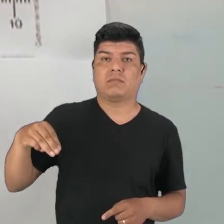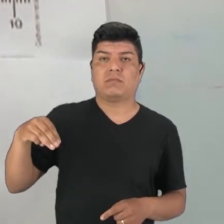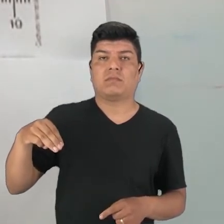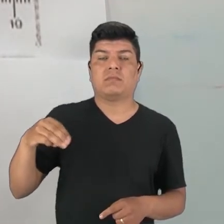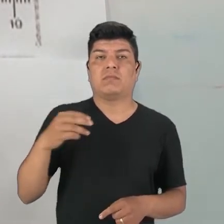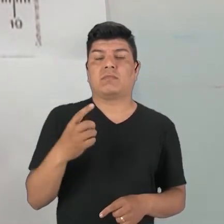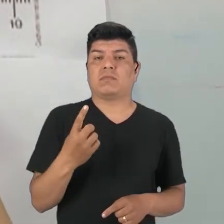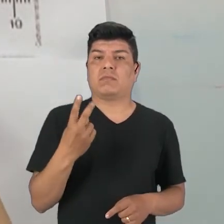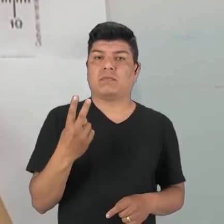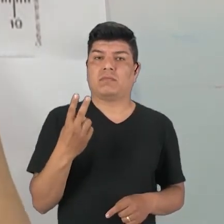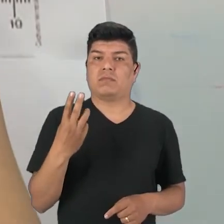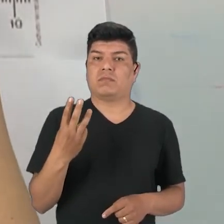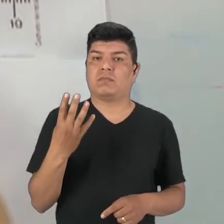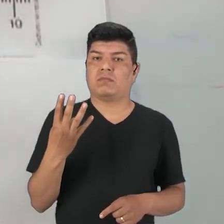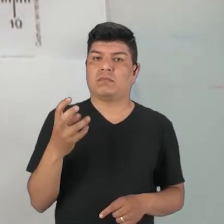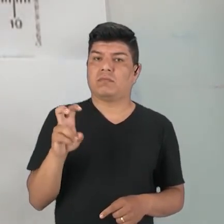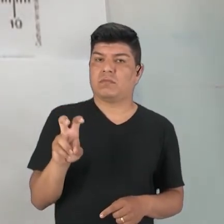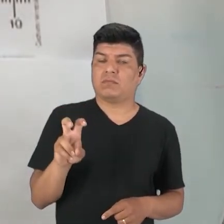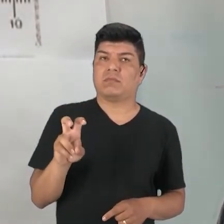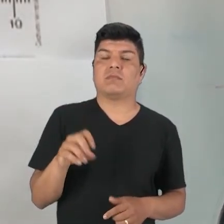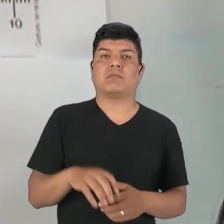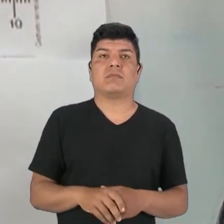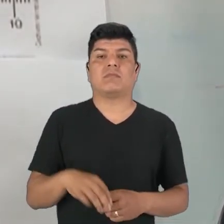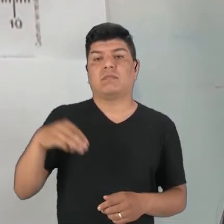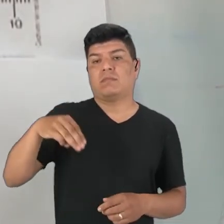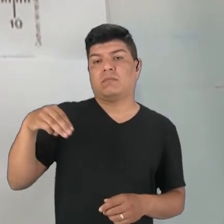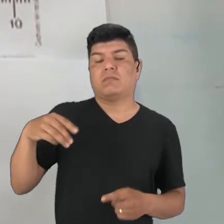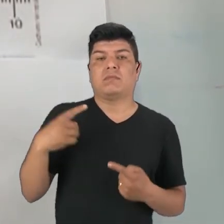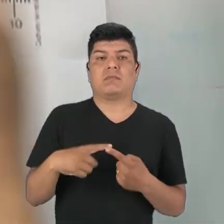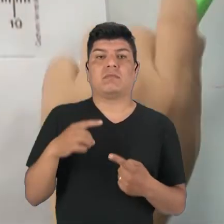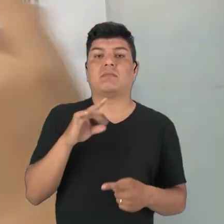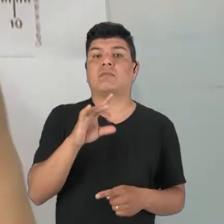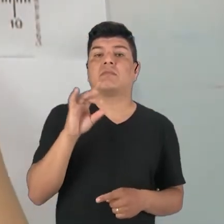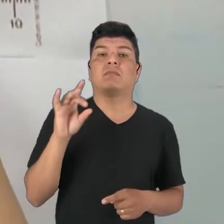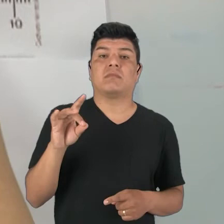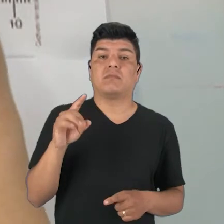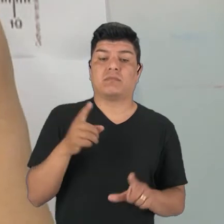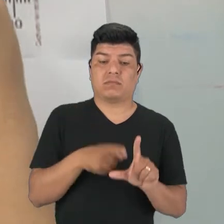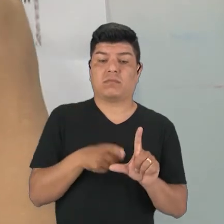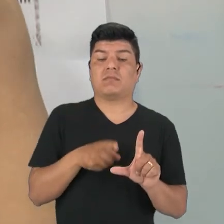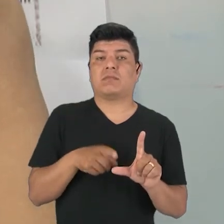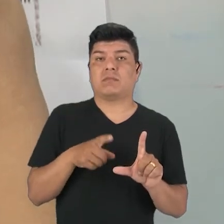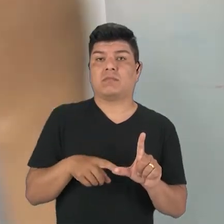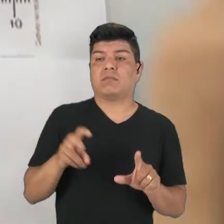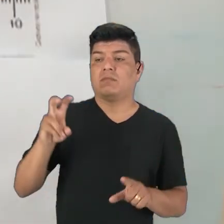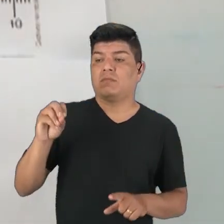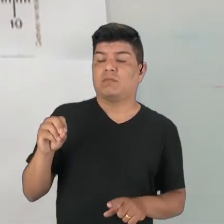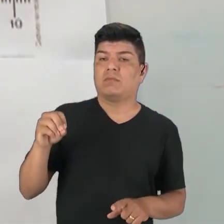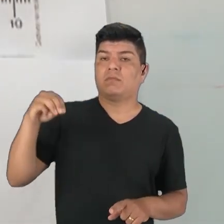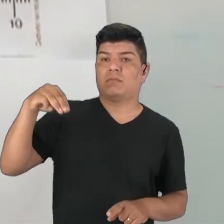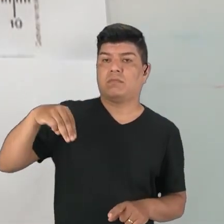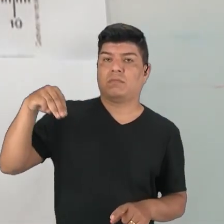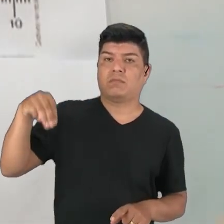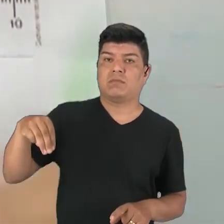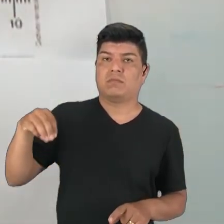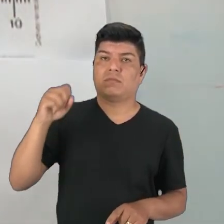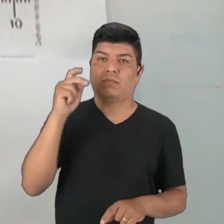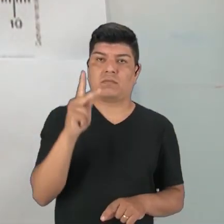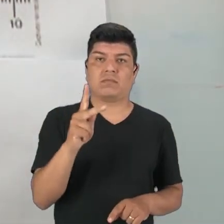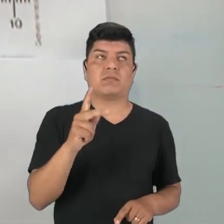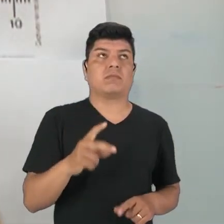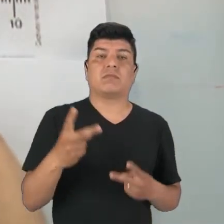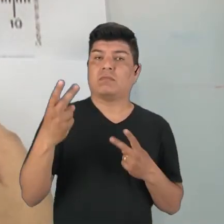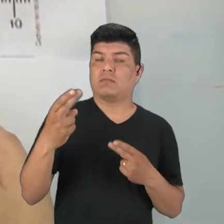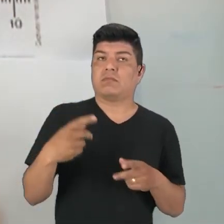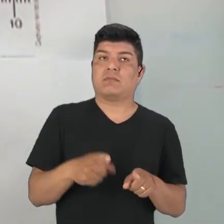1, 2, 3, 4, 5 milímetros, porque eu contei cada tracinho desse. Então, eu falo 50 milímetros, ok? Da